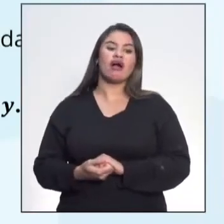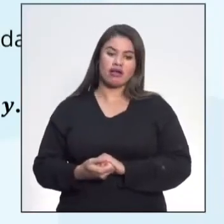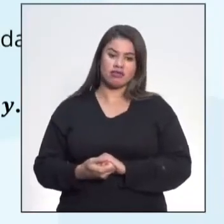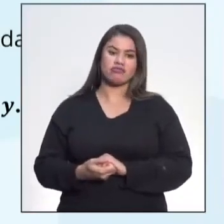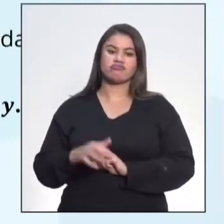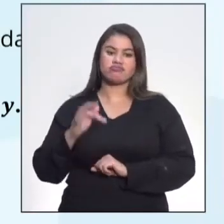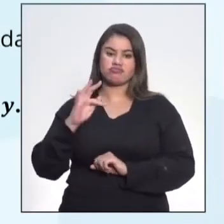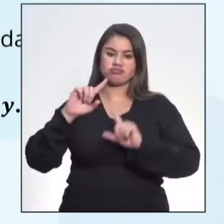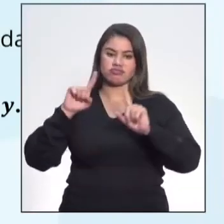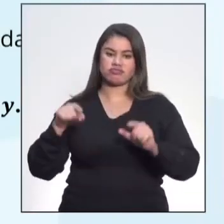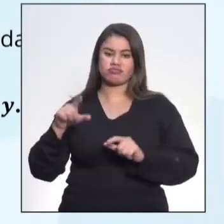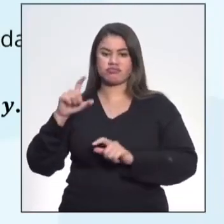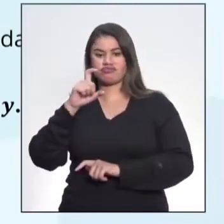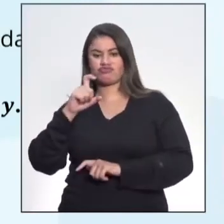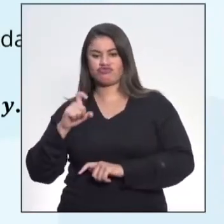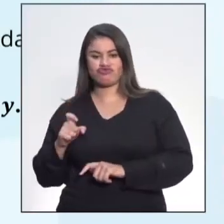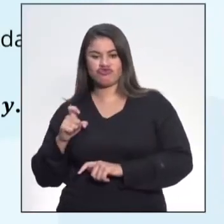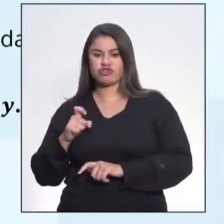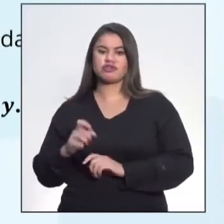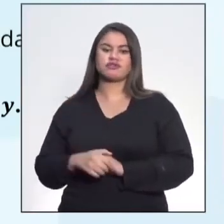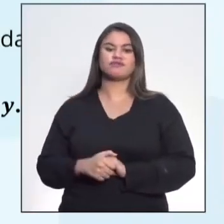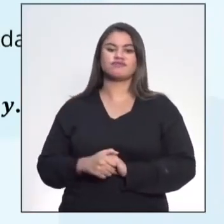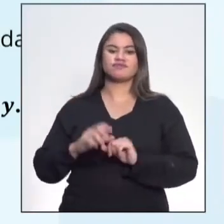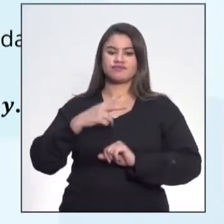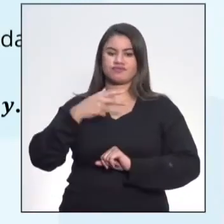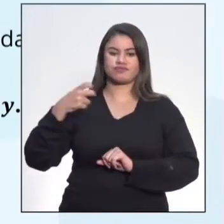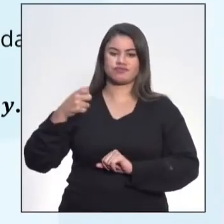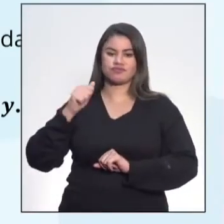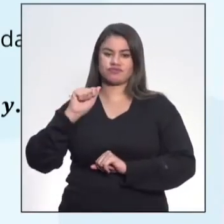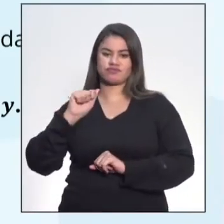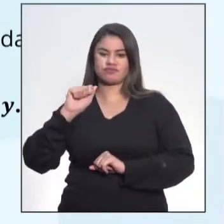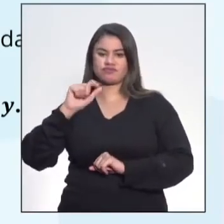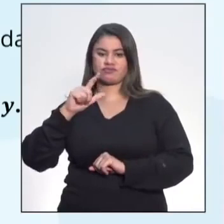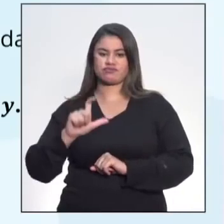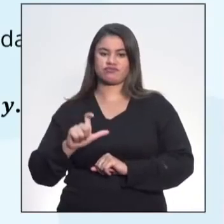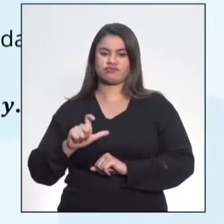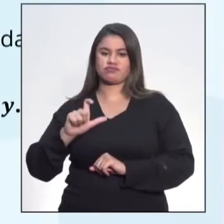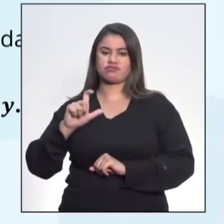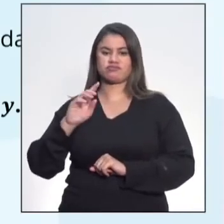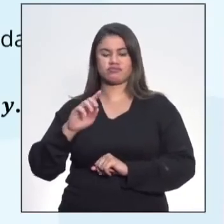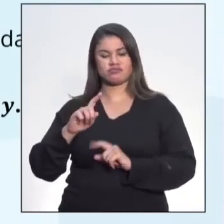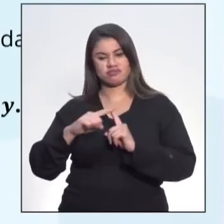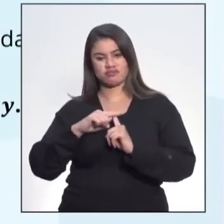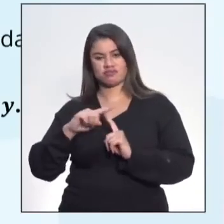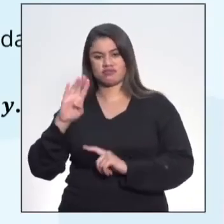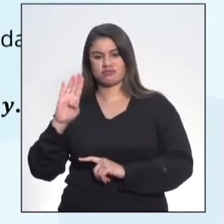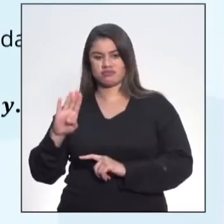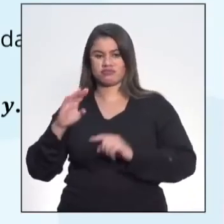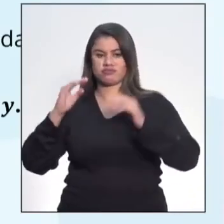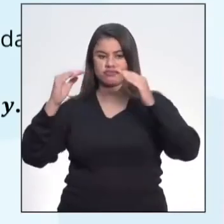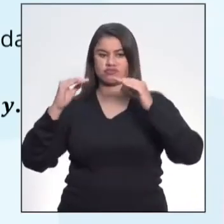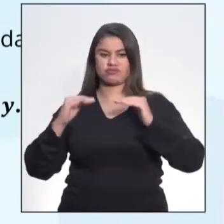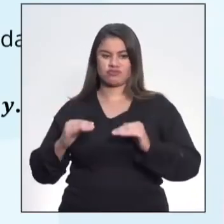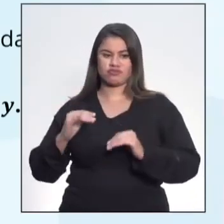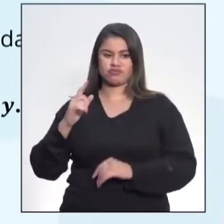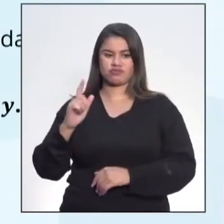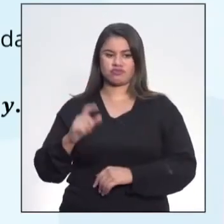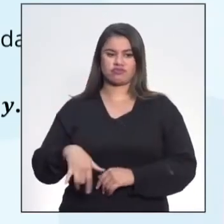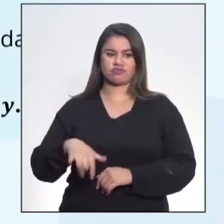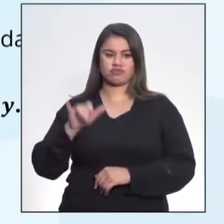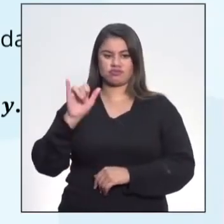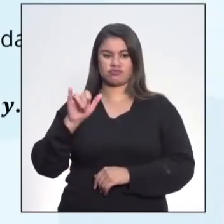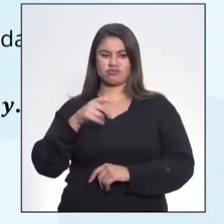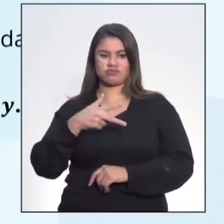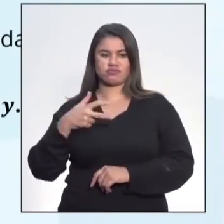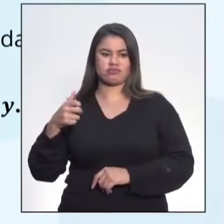abre parênteses, x, fecha parênteses, igual, e coloca a função do lado. Então, se você olhar na linha de baixo, a gente tem